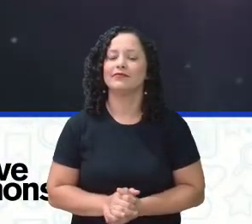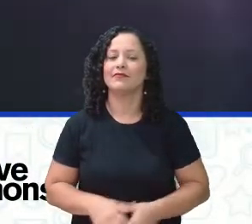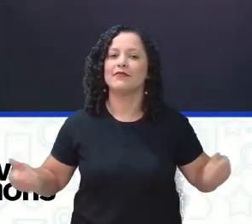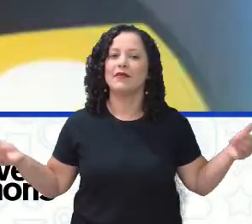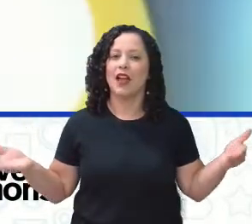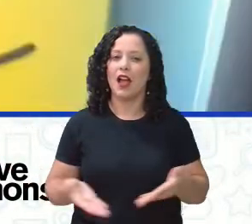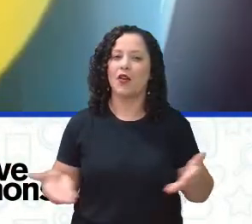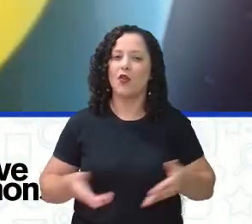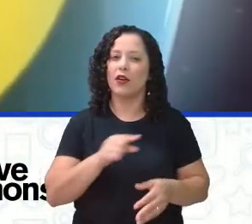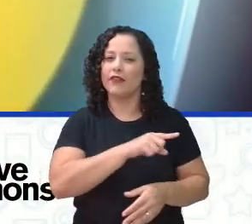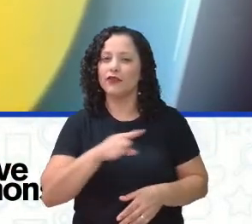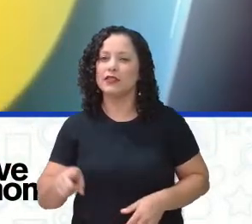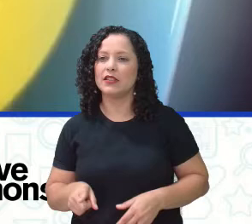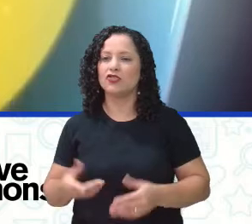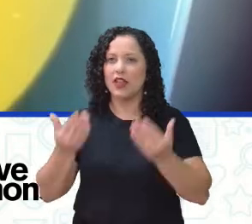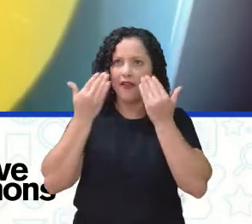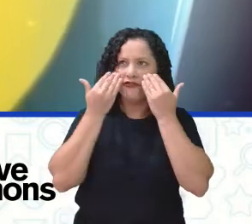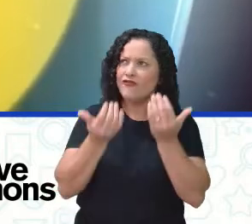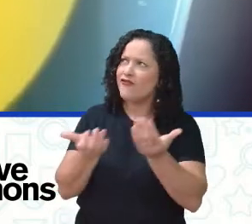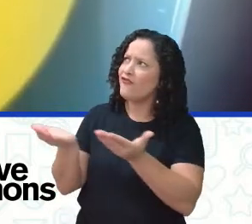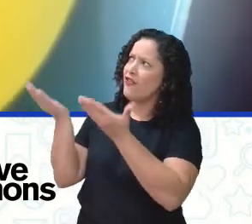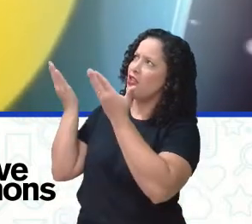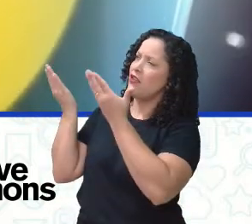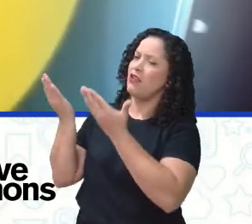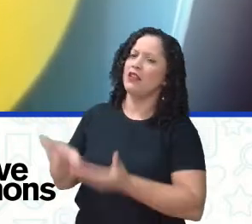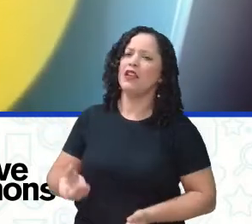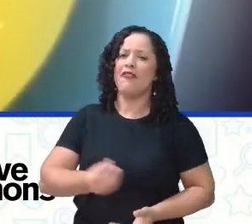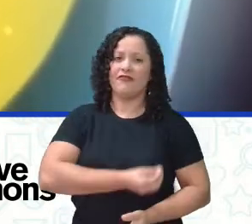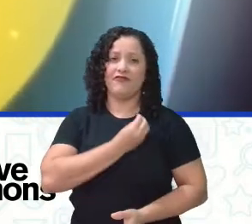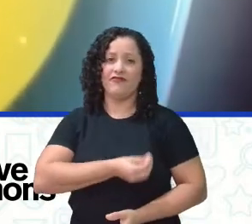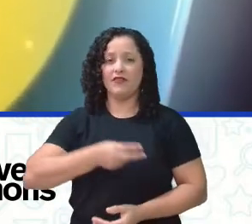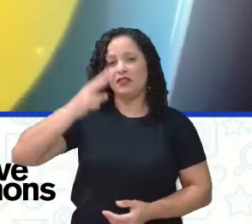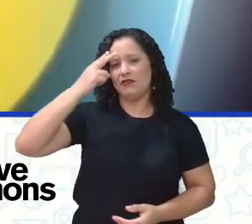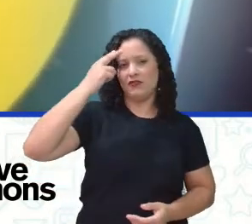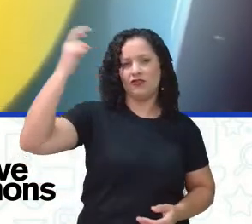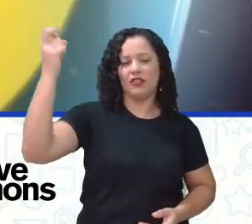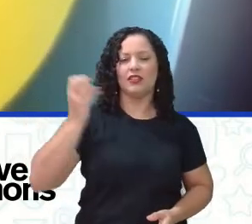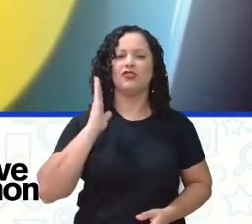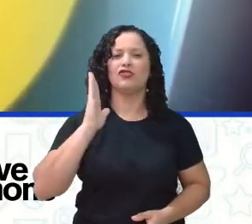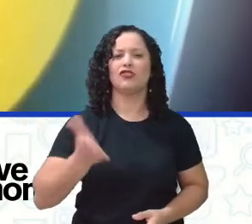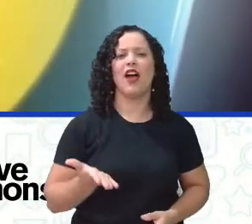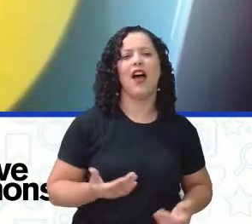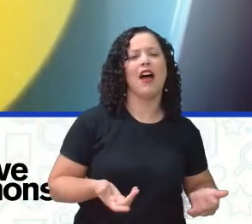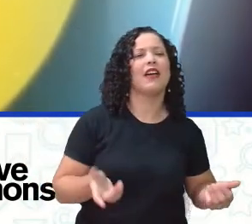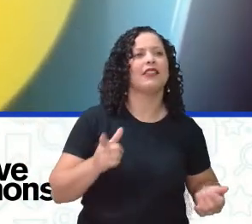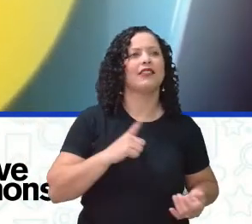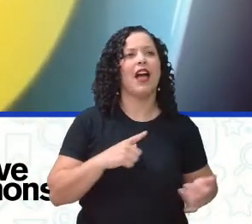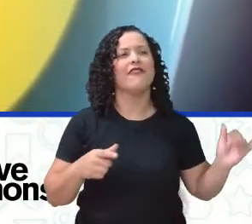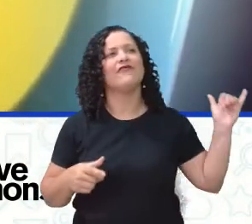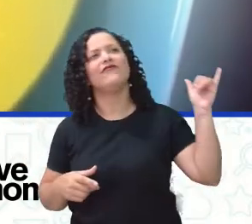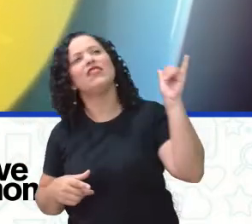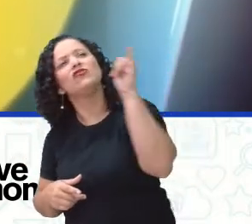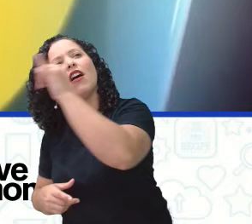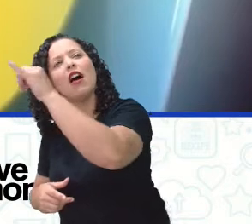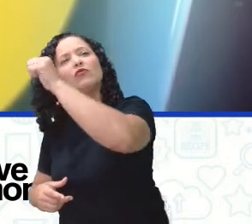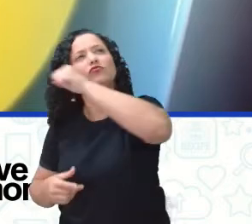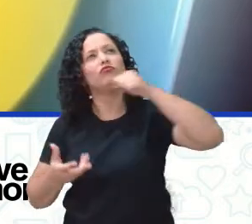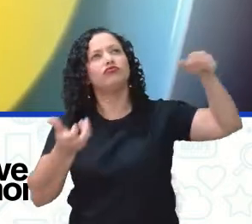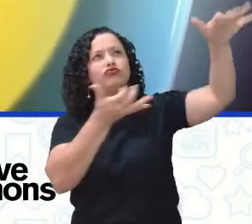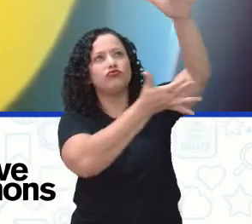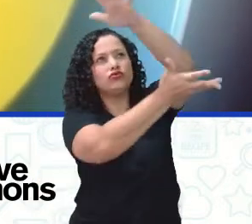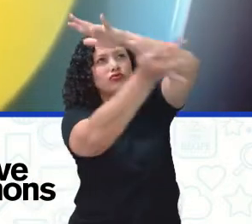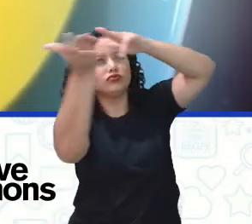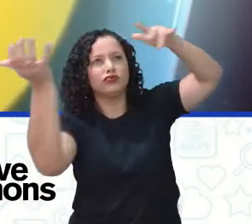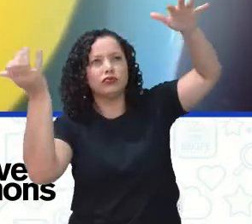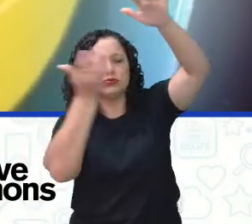agora você esteja olhando para uma vida inteligente. Você tem viajado bastante porque o espaço é bem grande. E